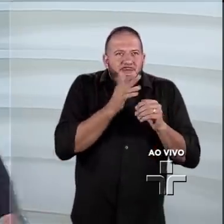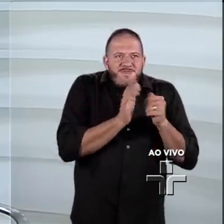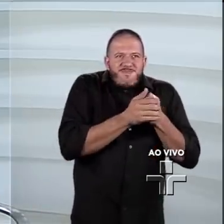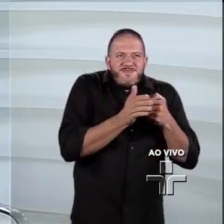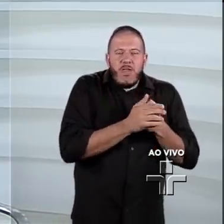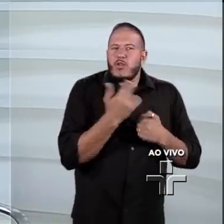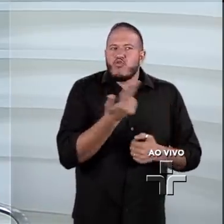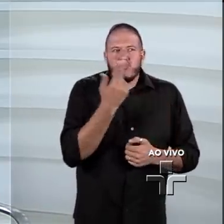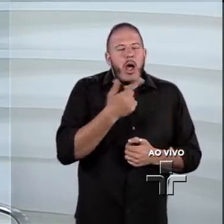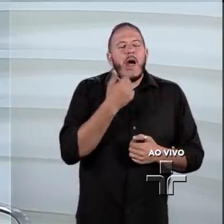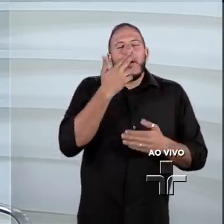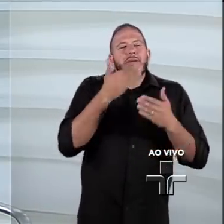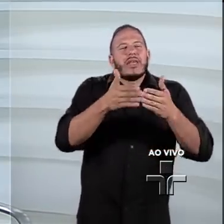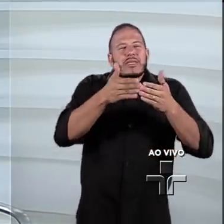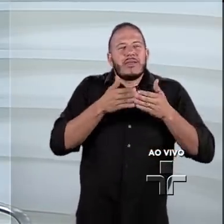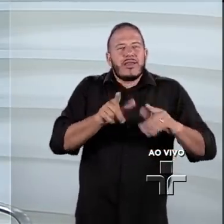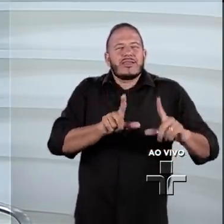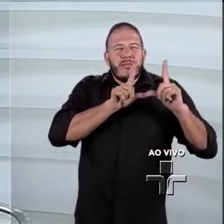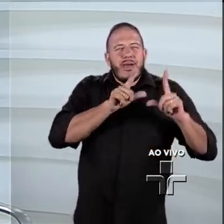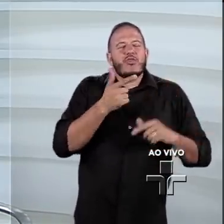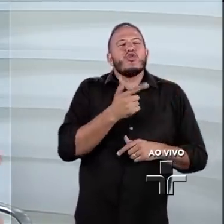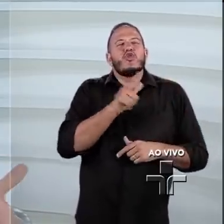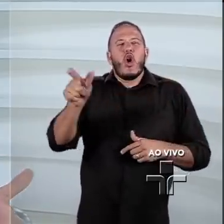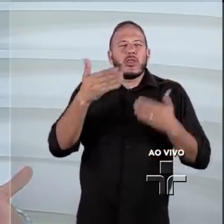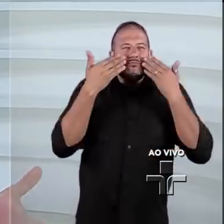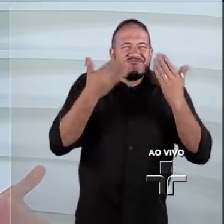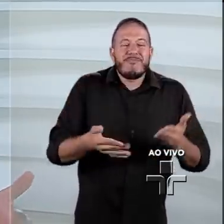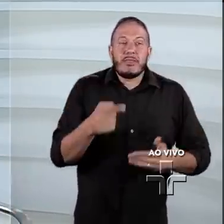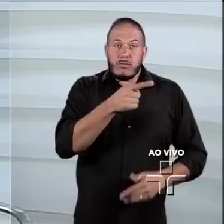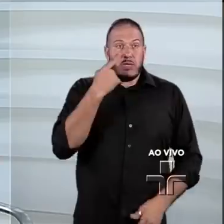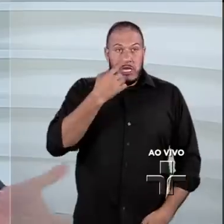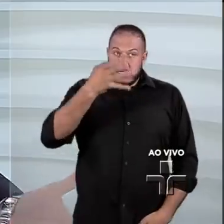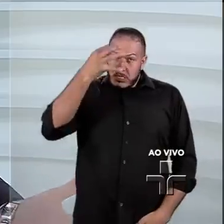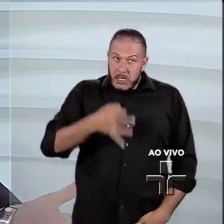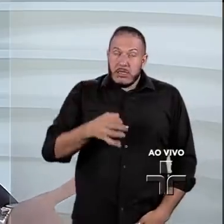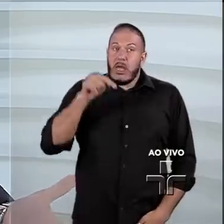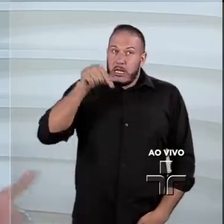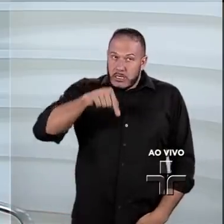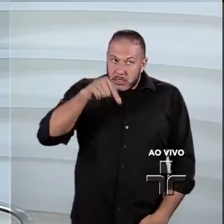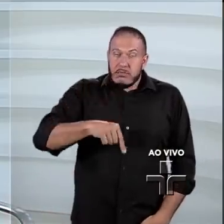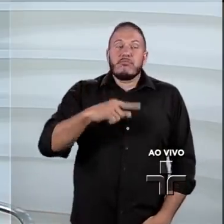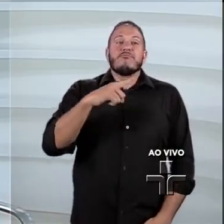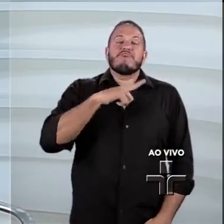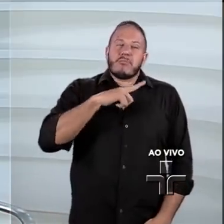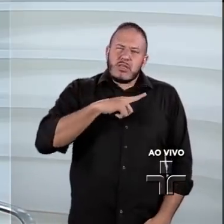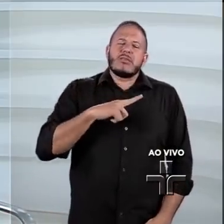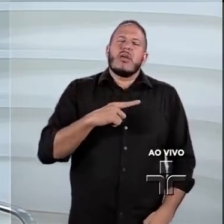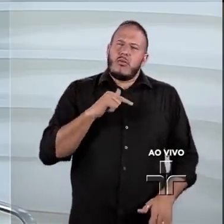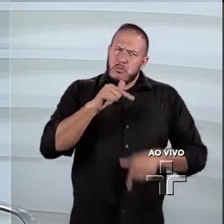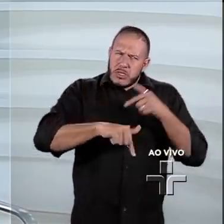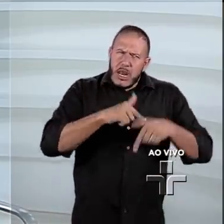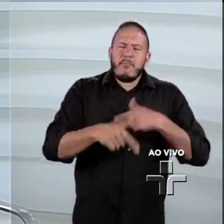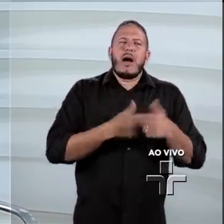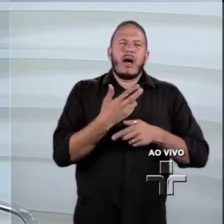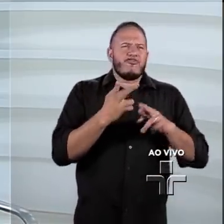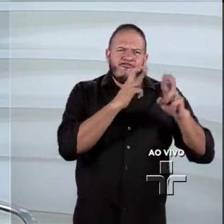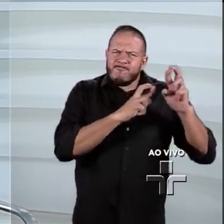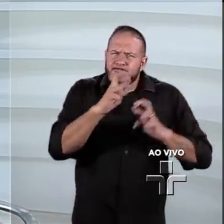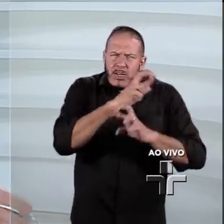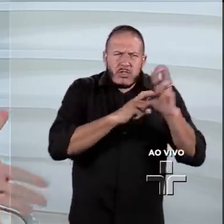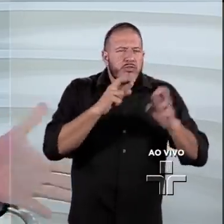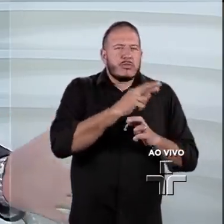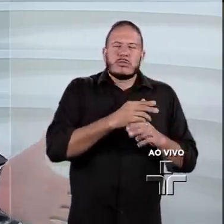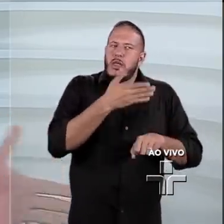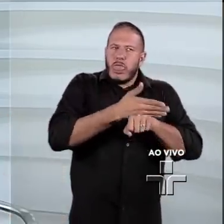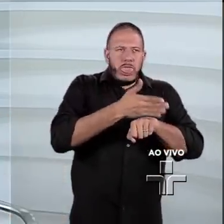de outras obras de outros secretarias. Então, eu tenho certeza que aqui deve ser um trabalho de manutenção e fiscalização